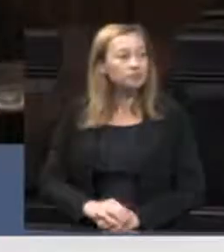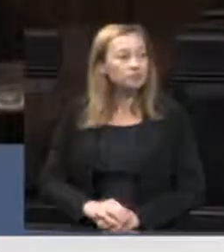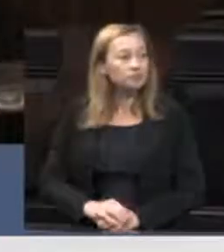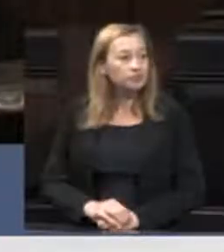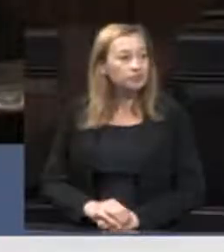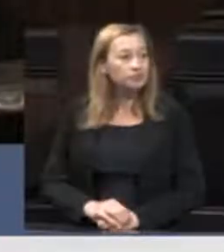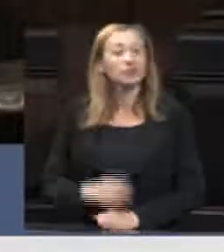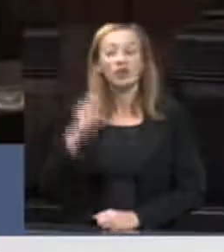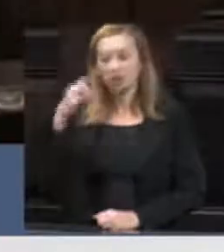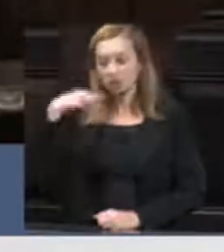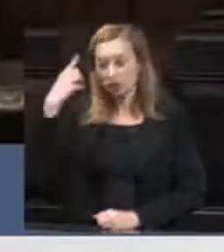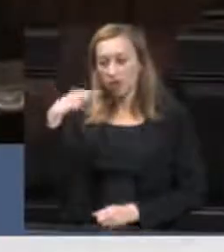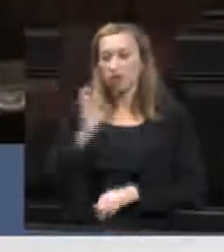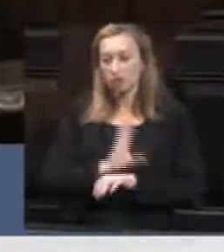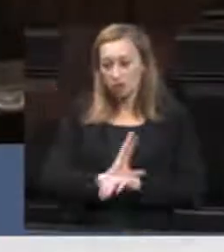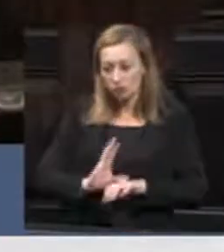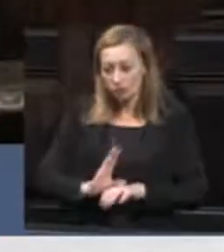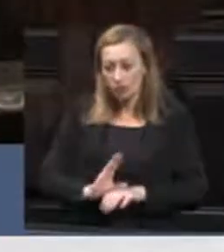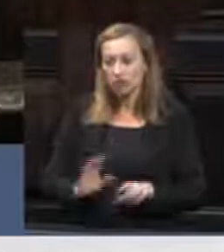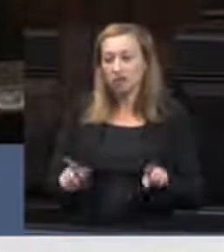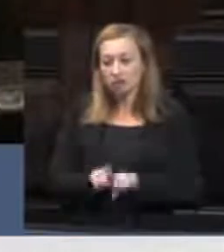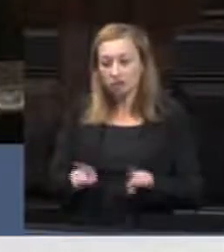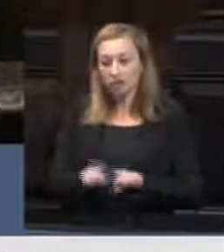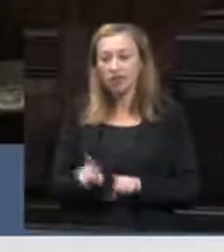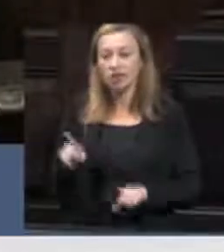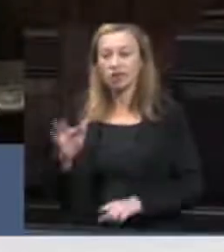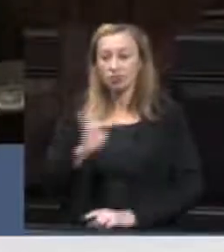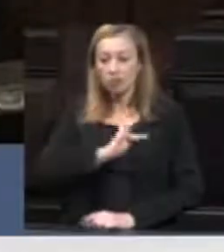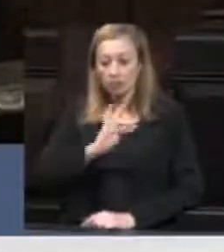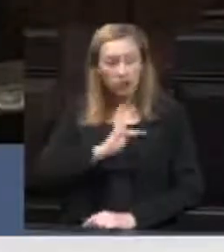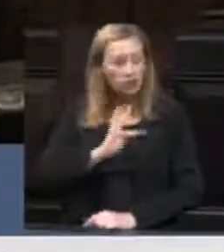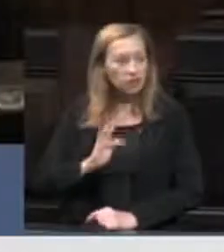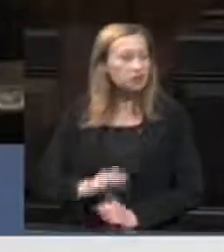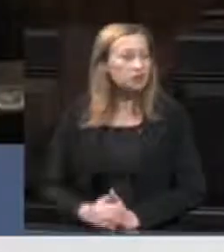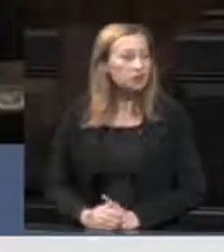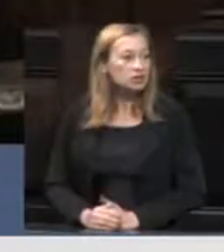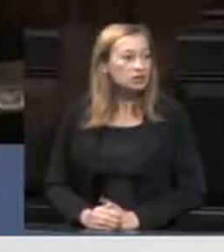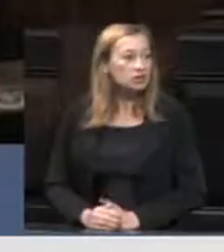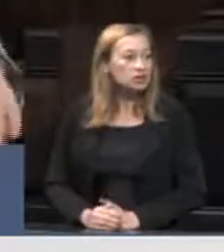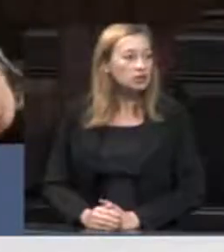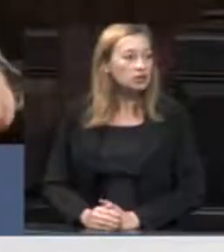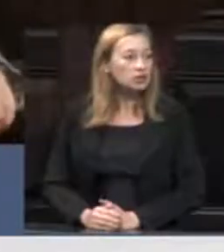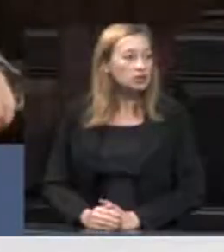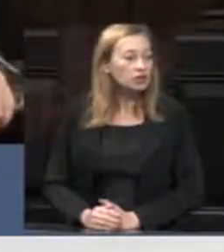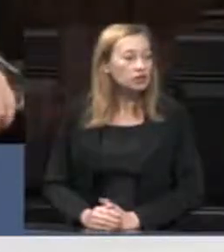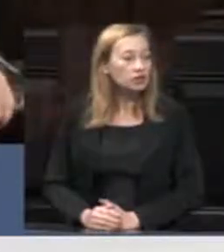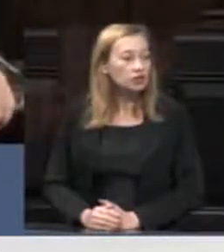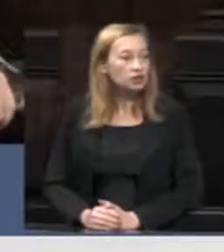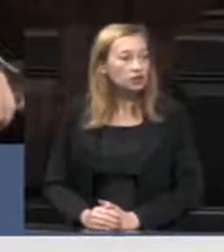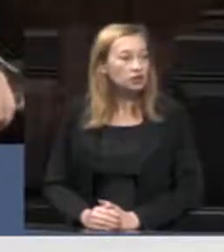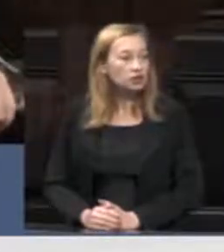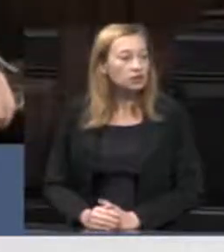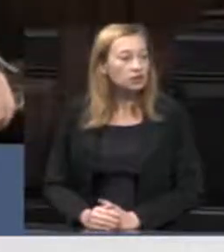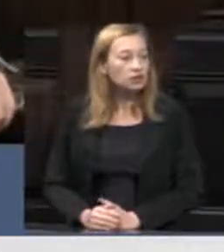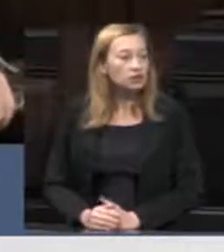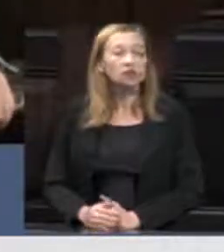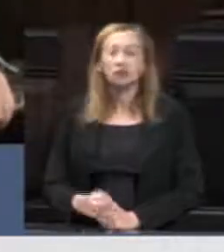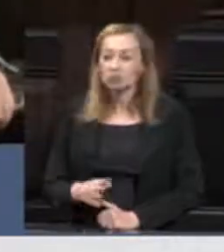advogado concursado, delegado de polícia, tem como vertente balizar a sua atuação